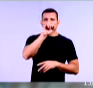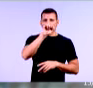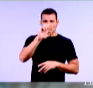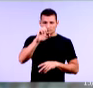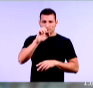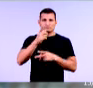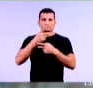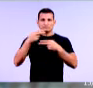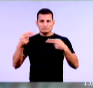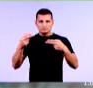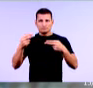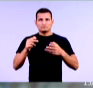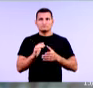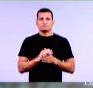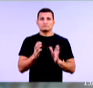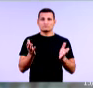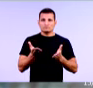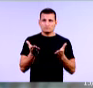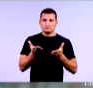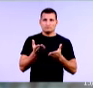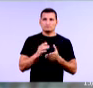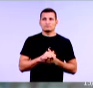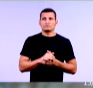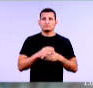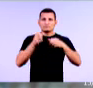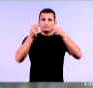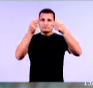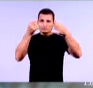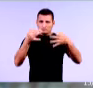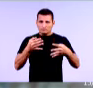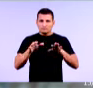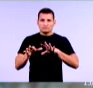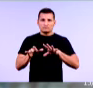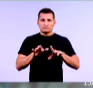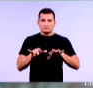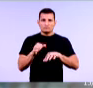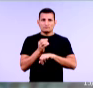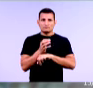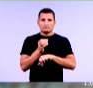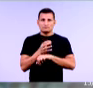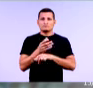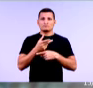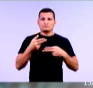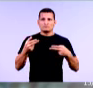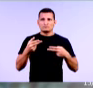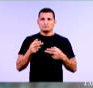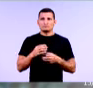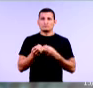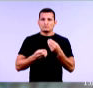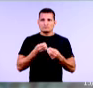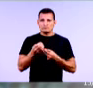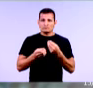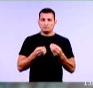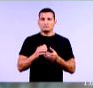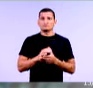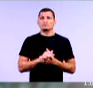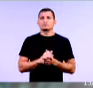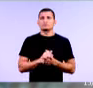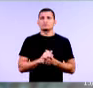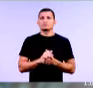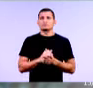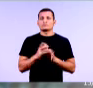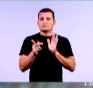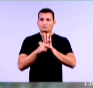Perfeito. Agora vamos falar da programação orientada a objetos. Como o próprio nome já diz,